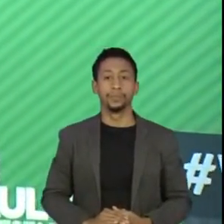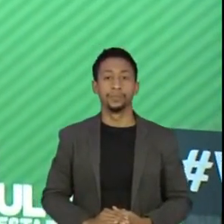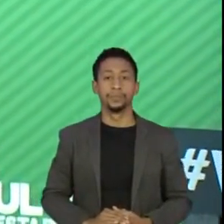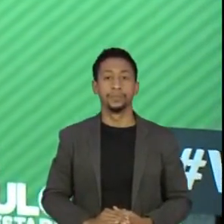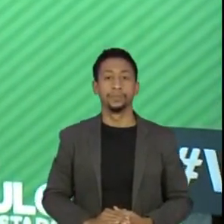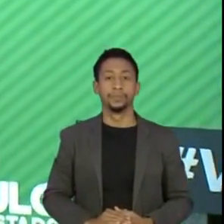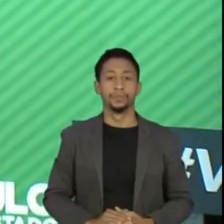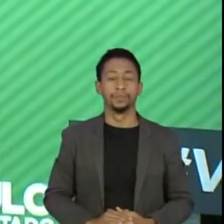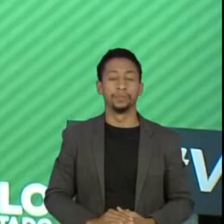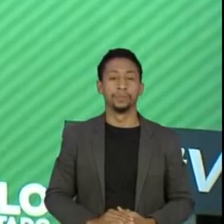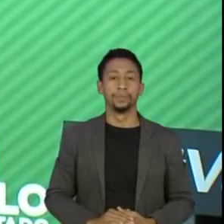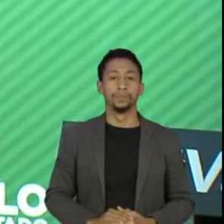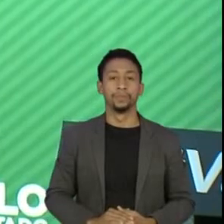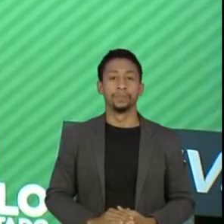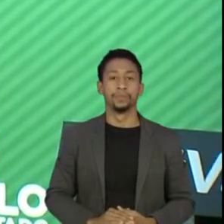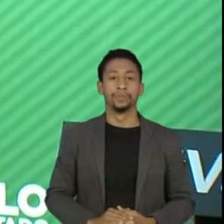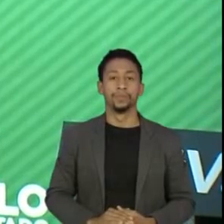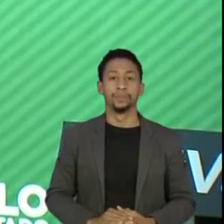Bom.